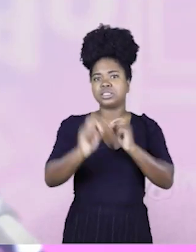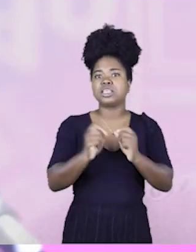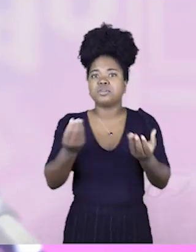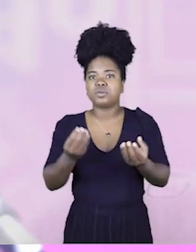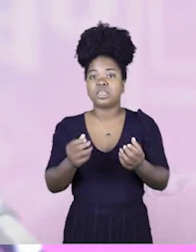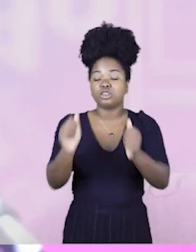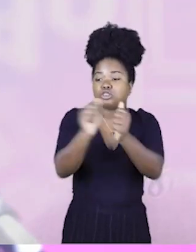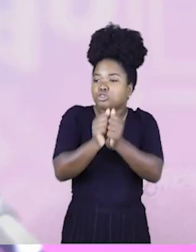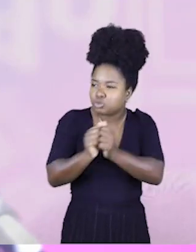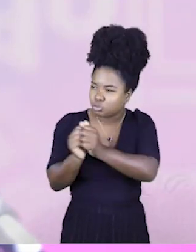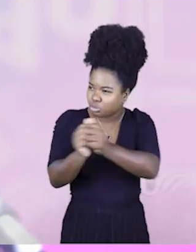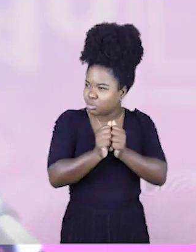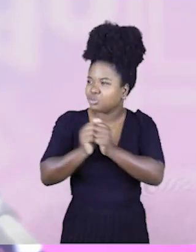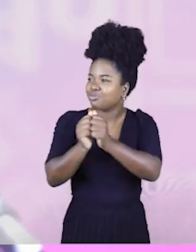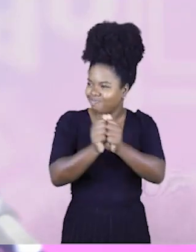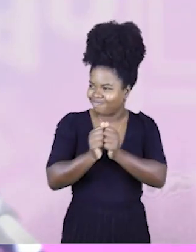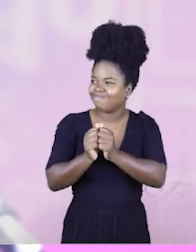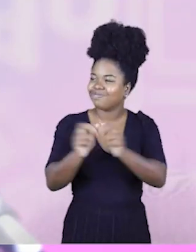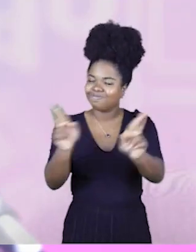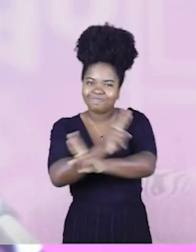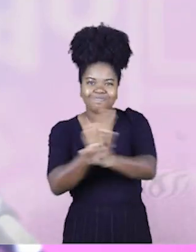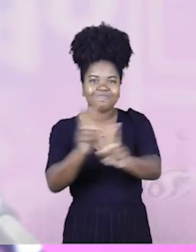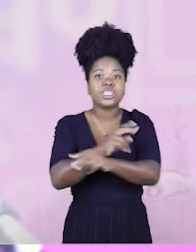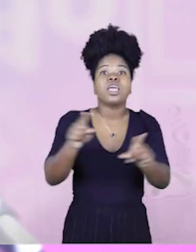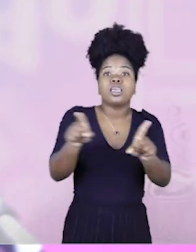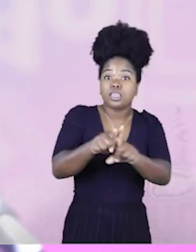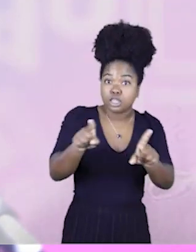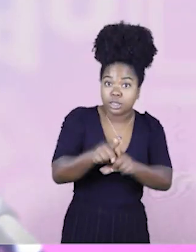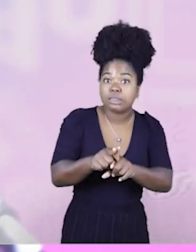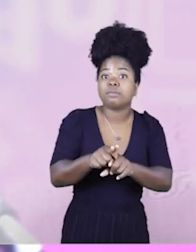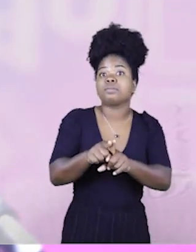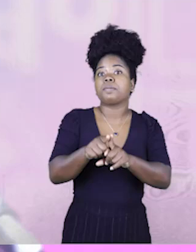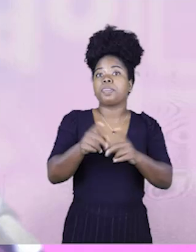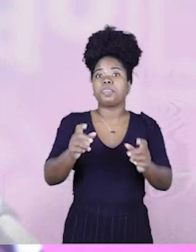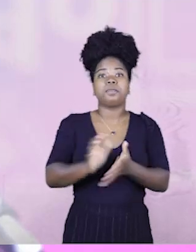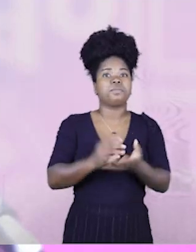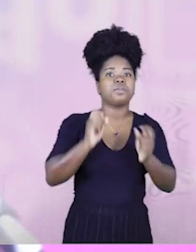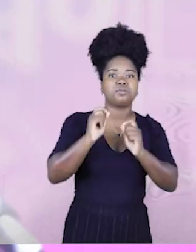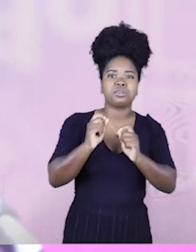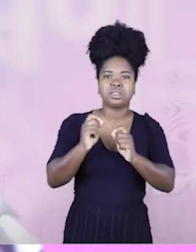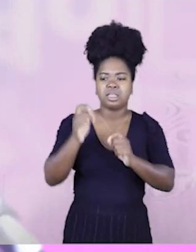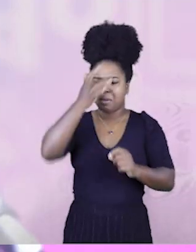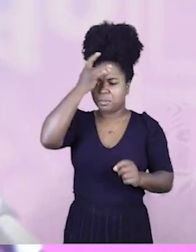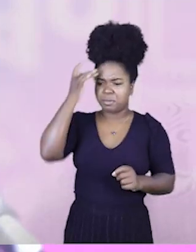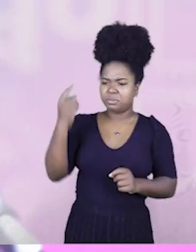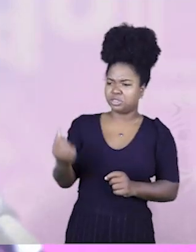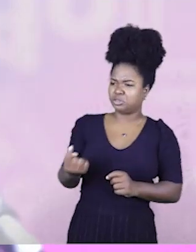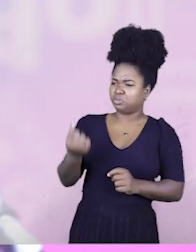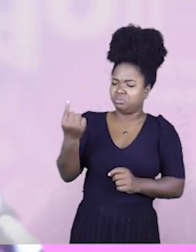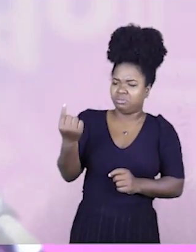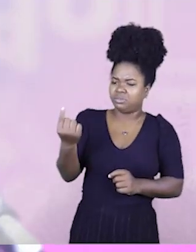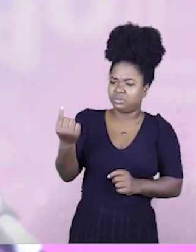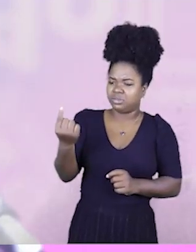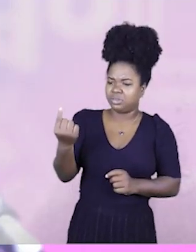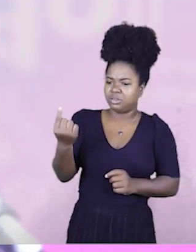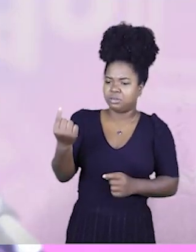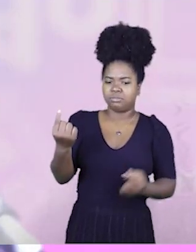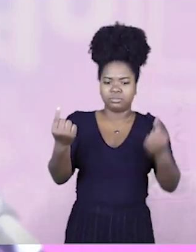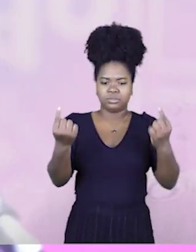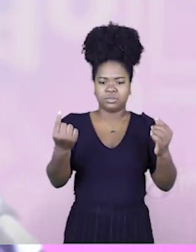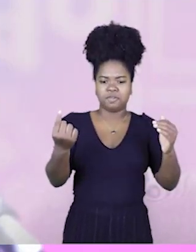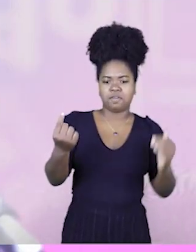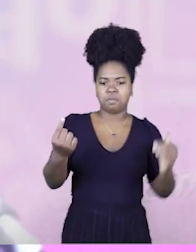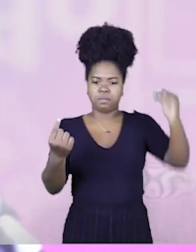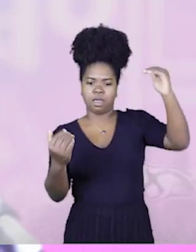convívio. E a questão de também não deixar nenhum ser humano acabar sendo submisso de outro ser humano. E como a Amanda